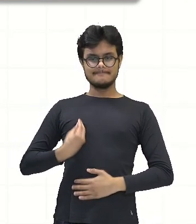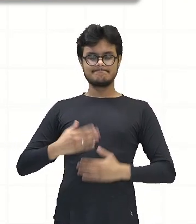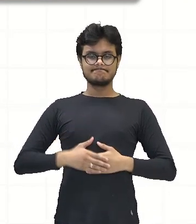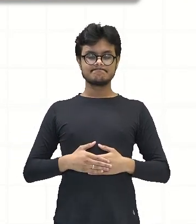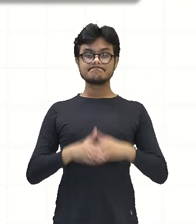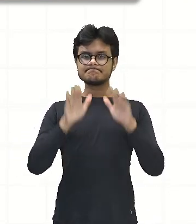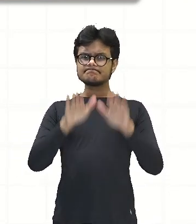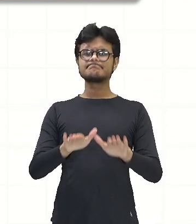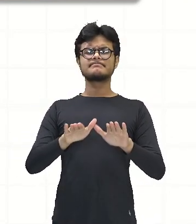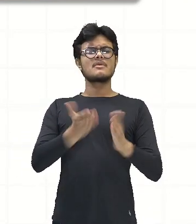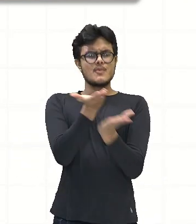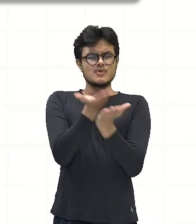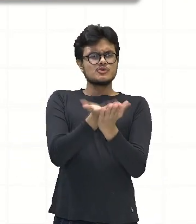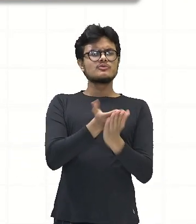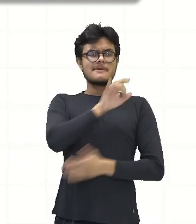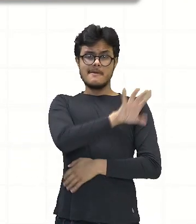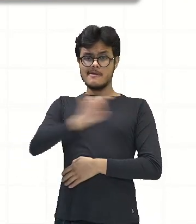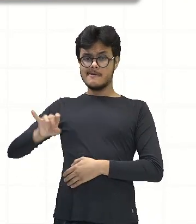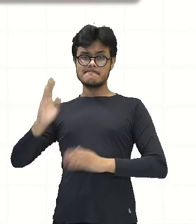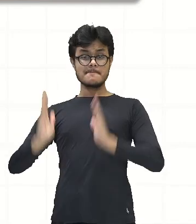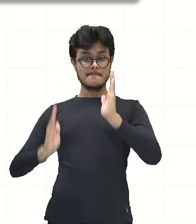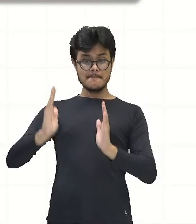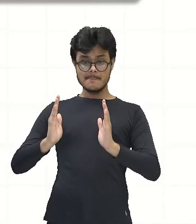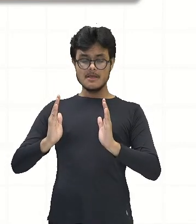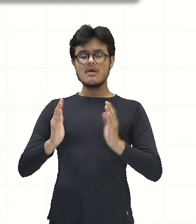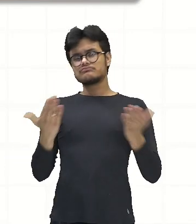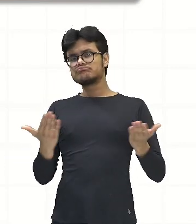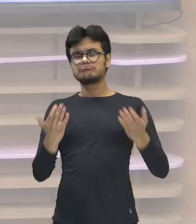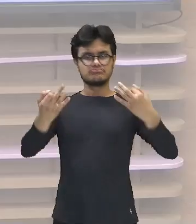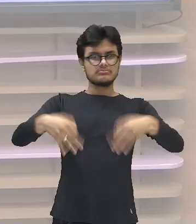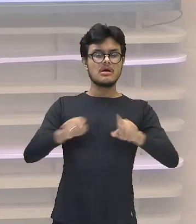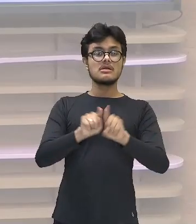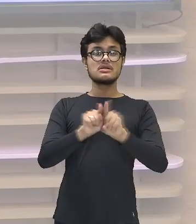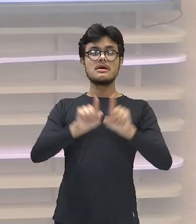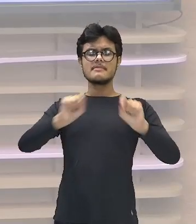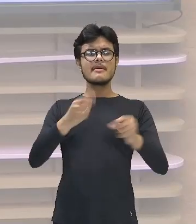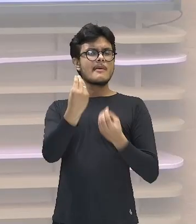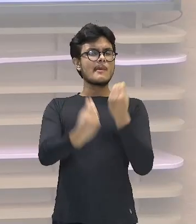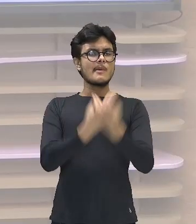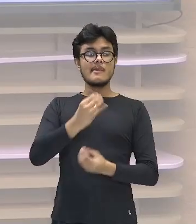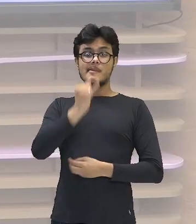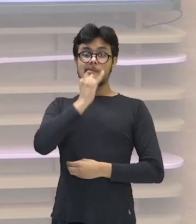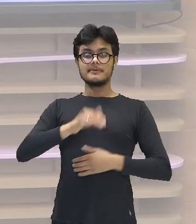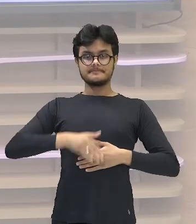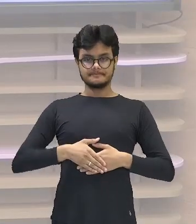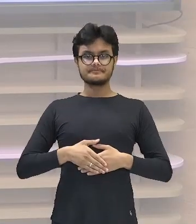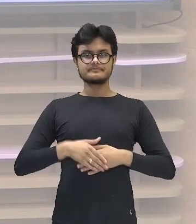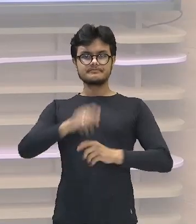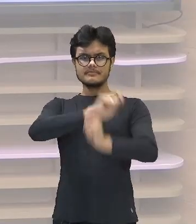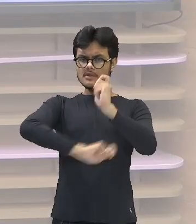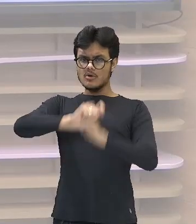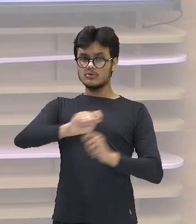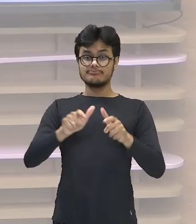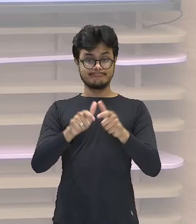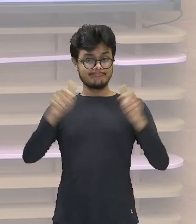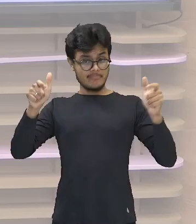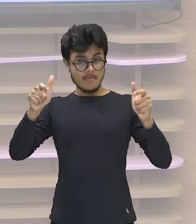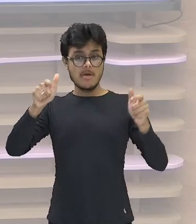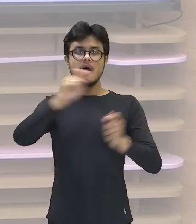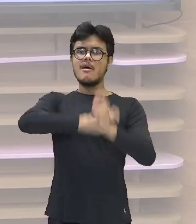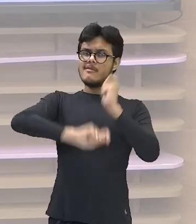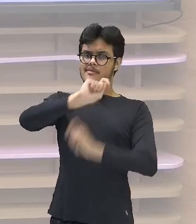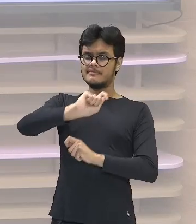gente vai compreender um pouco e também através da expansão da economia, através